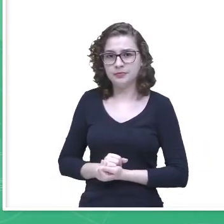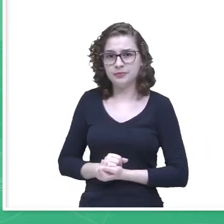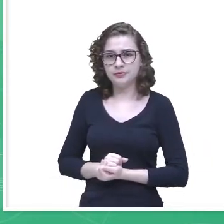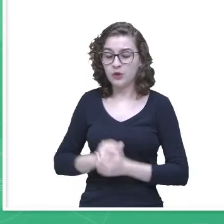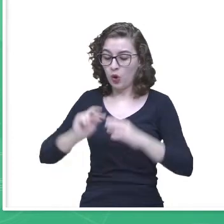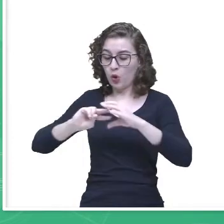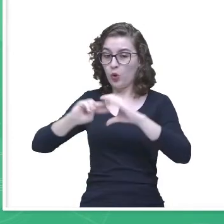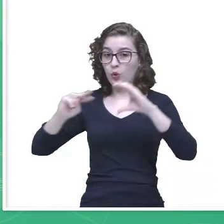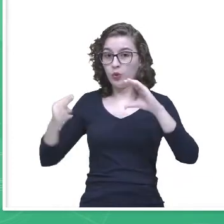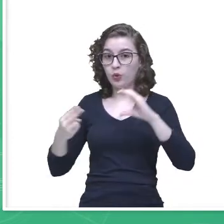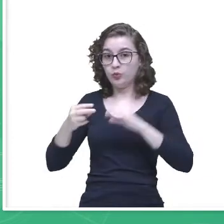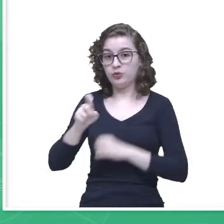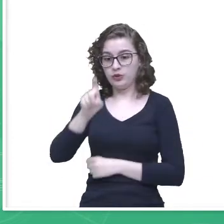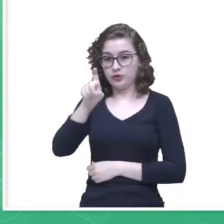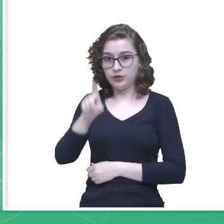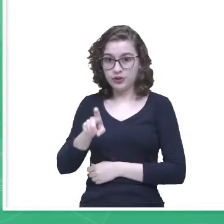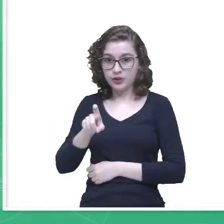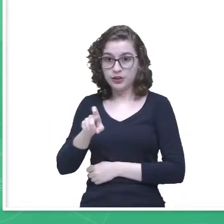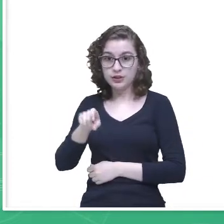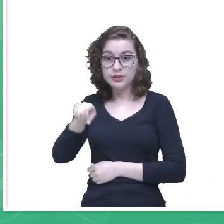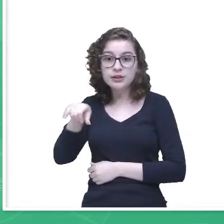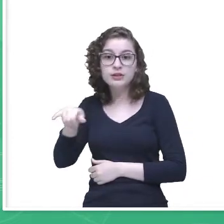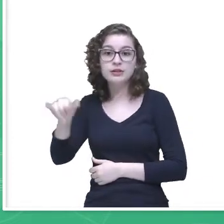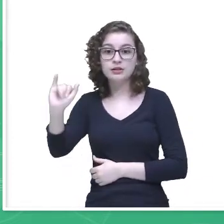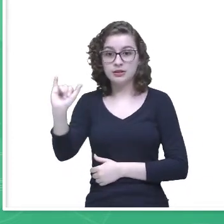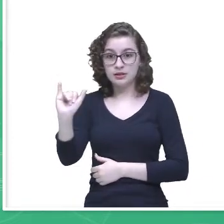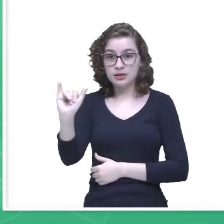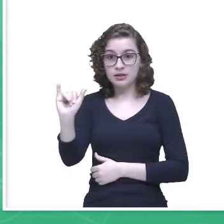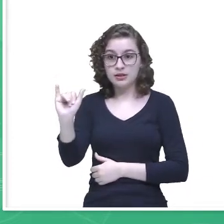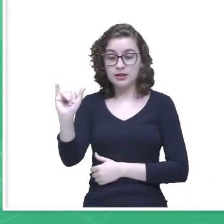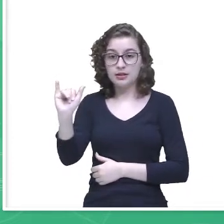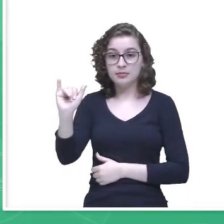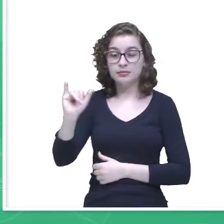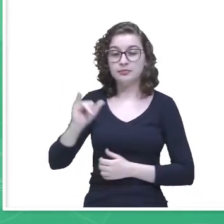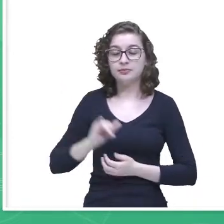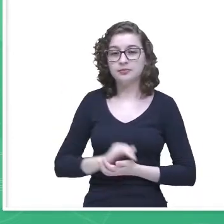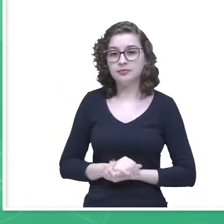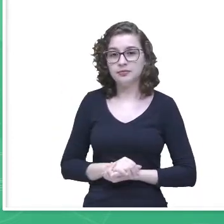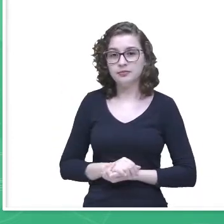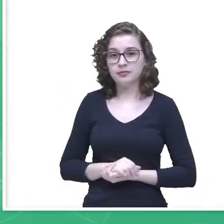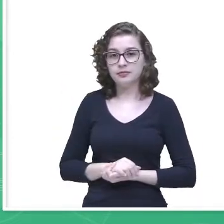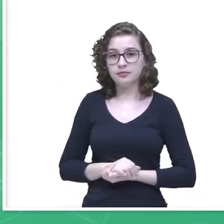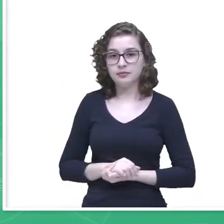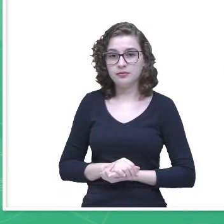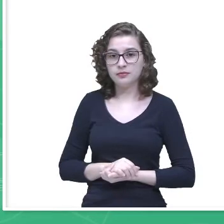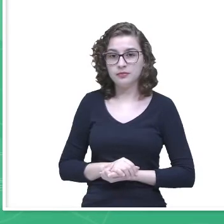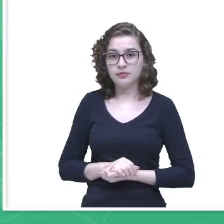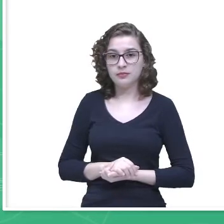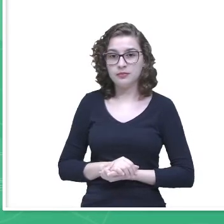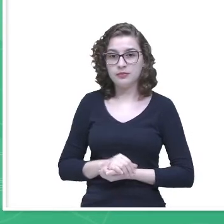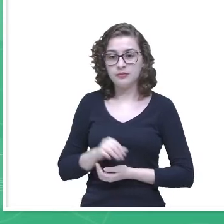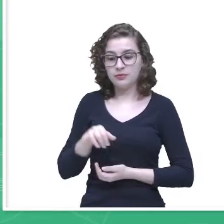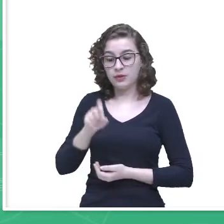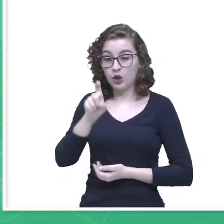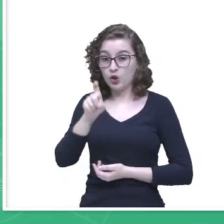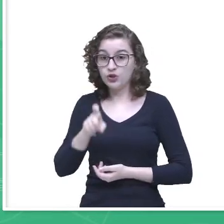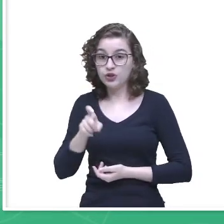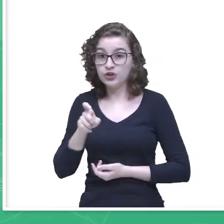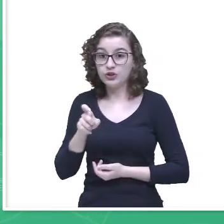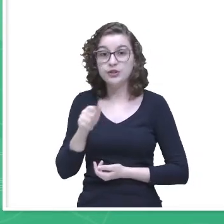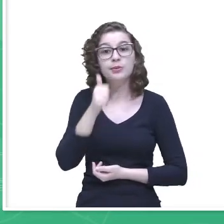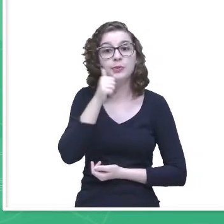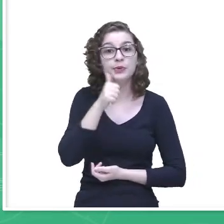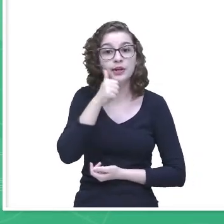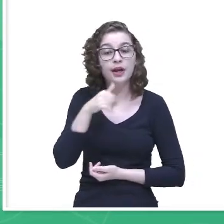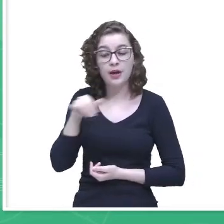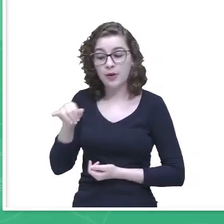é X e Y. Beleza? X que você herdou da sua mamãe e